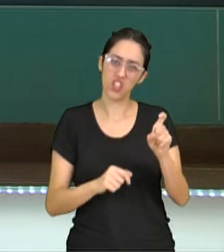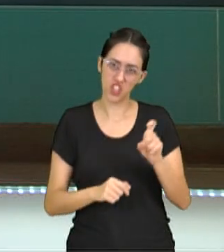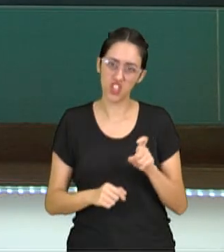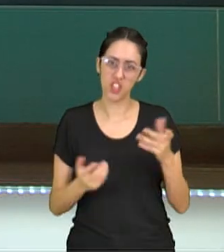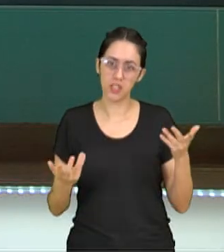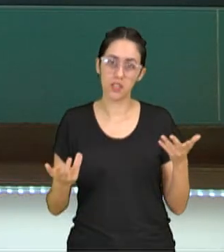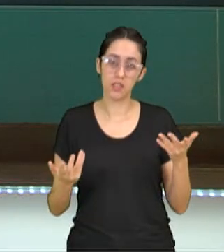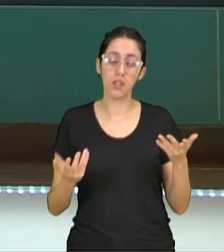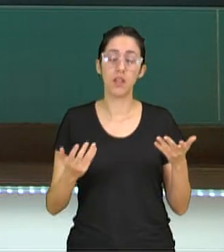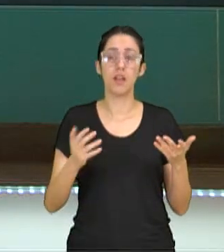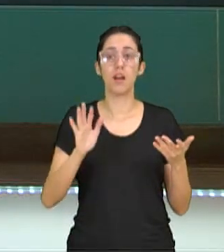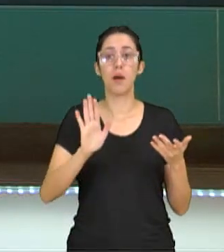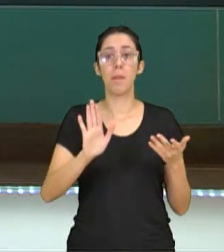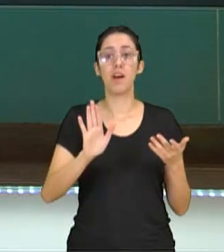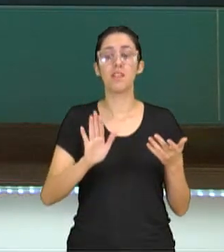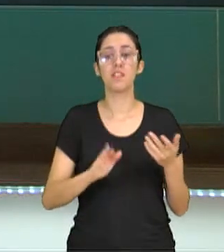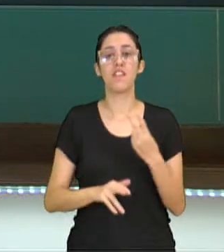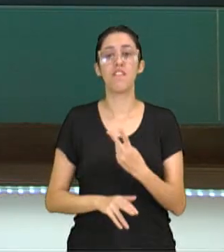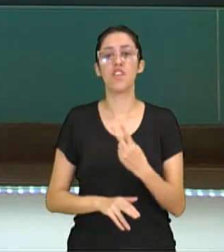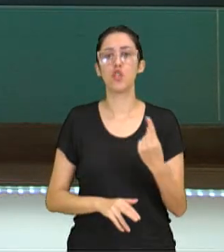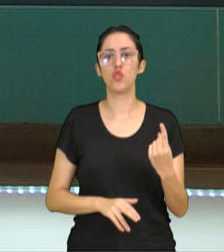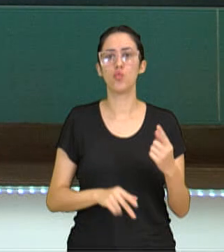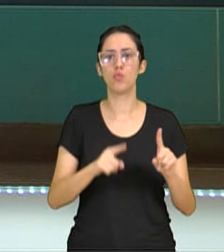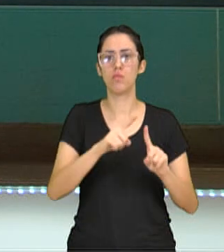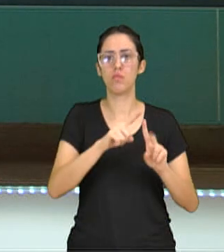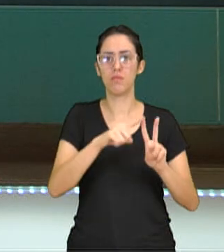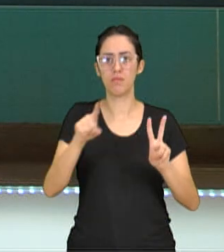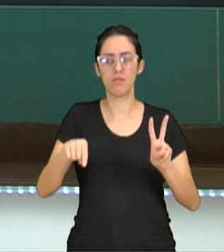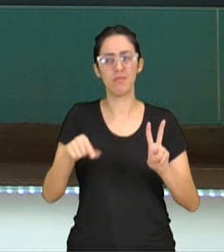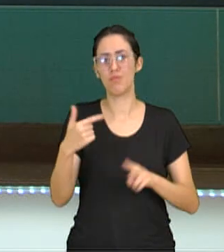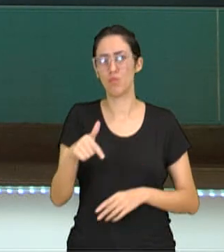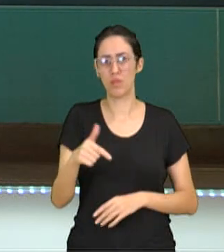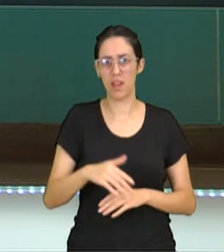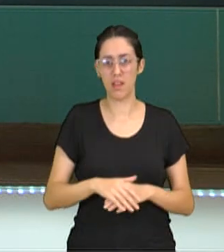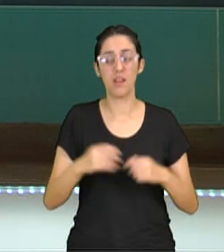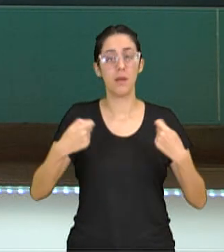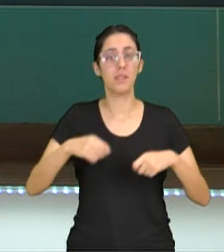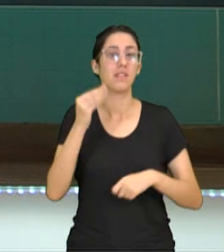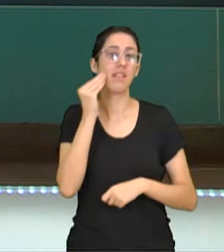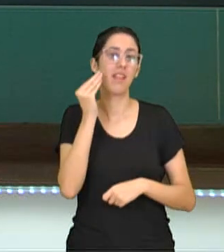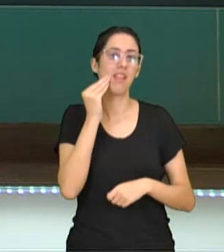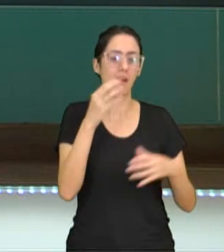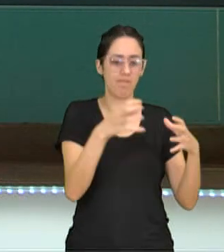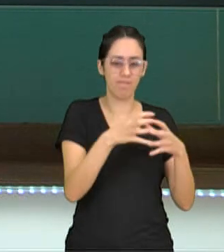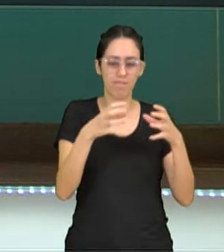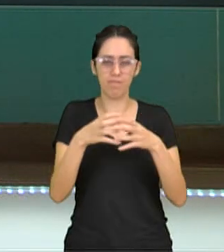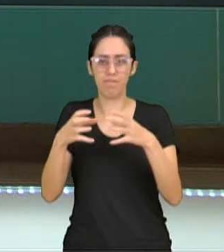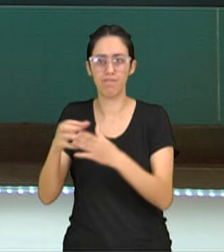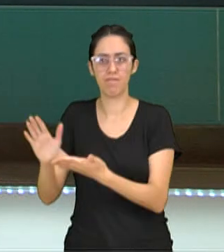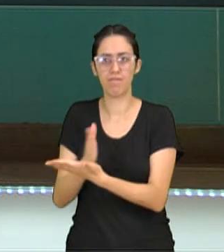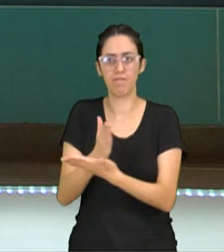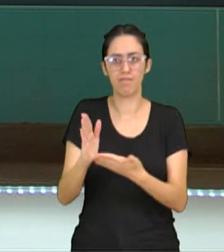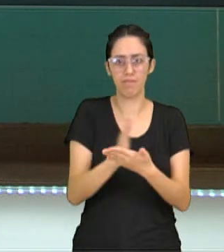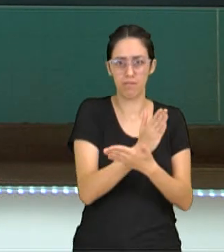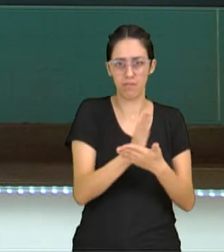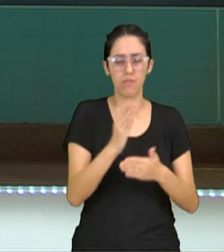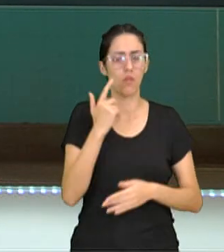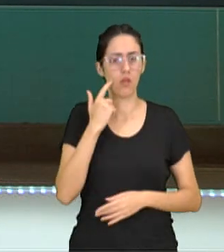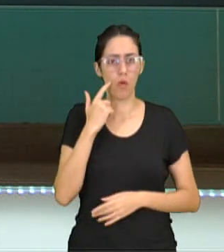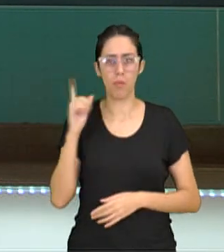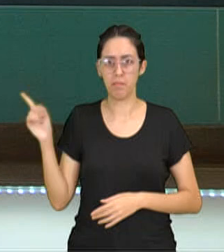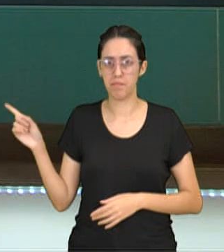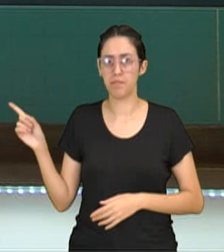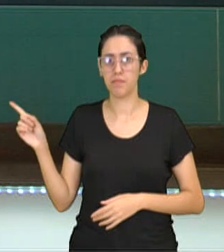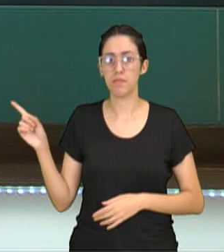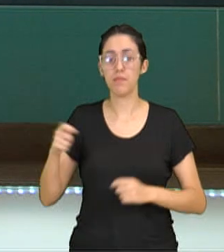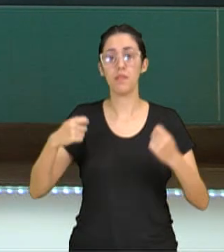x. Mas raiz quadrada de 21 não tem. Então, eu vou ter que tentar por agrupamento, eu vou ter que desmembrar o termo central, tá bom?